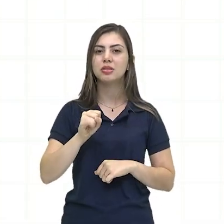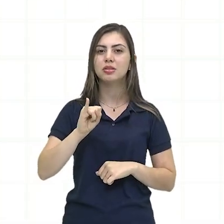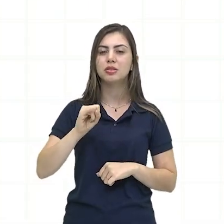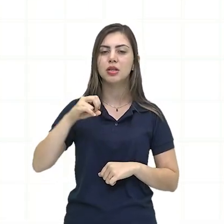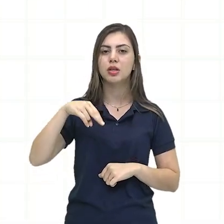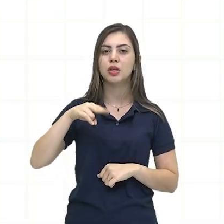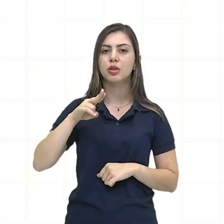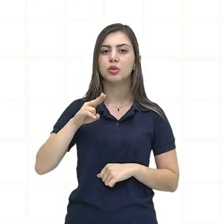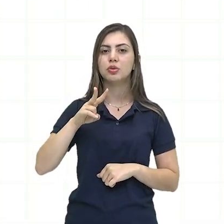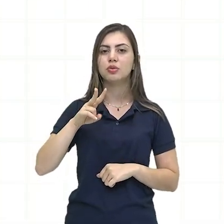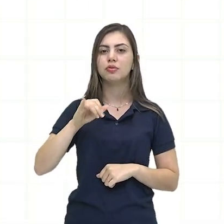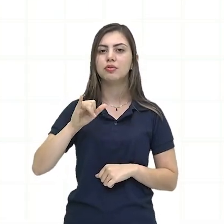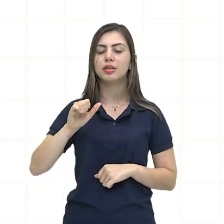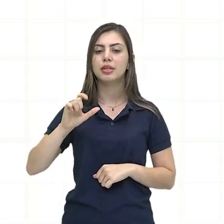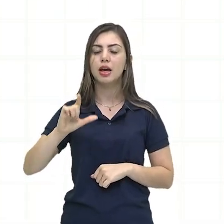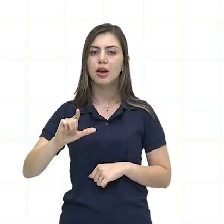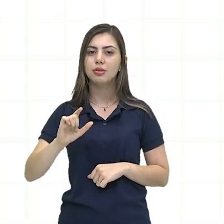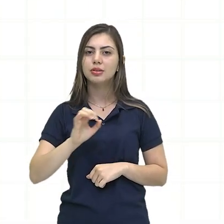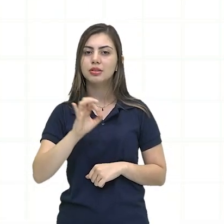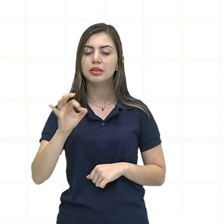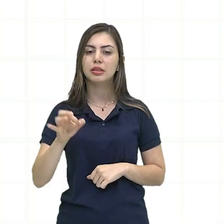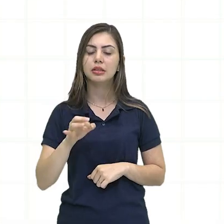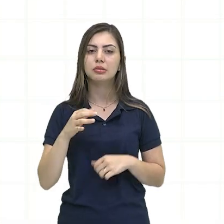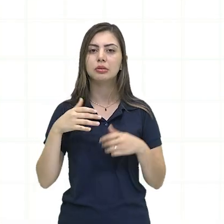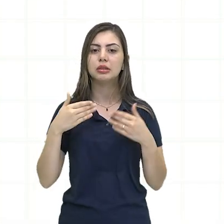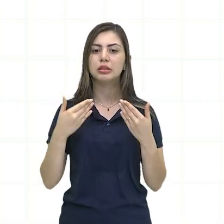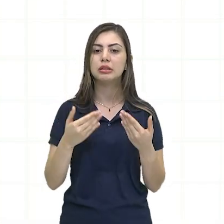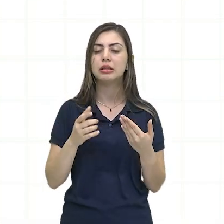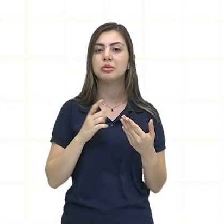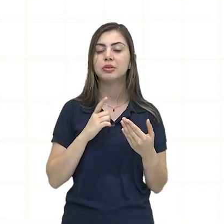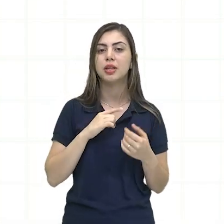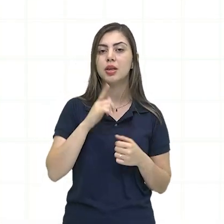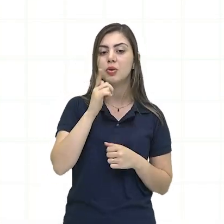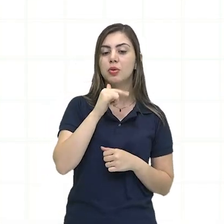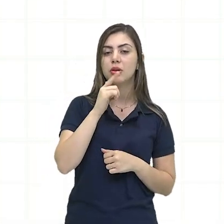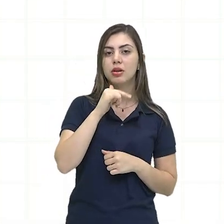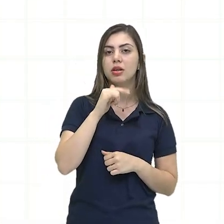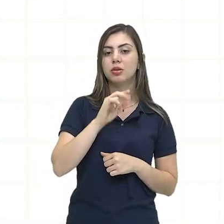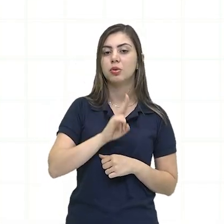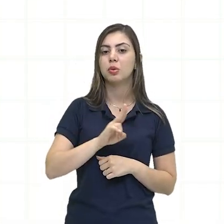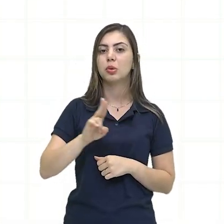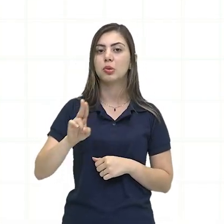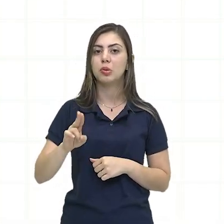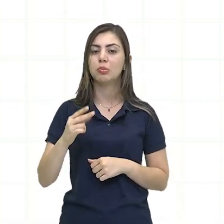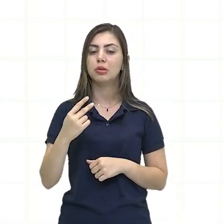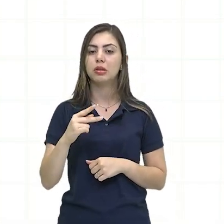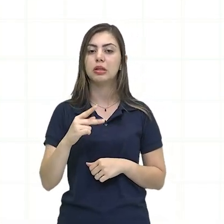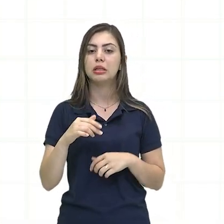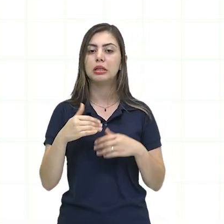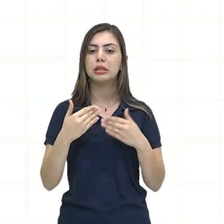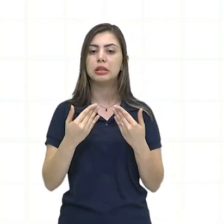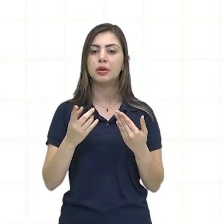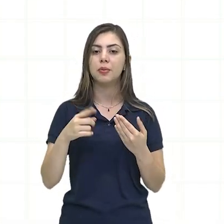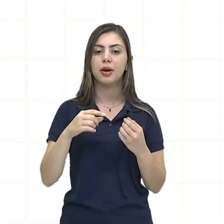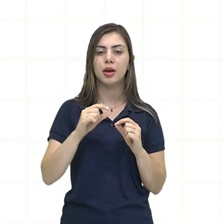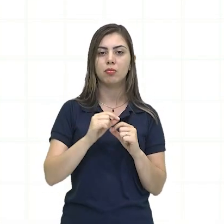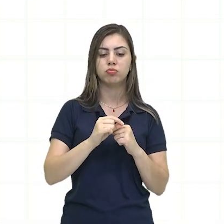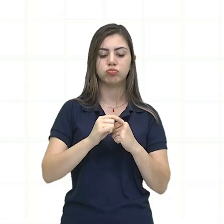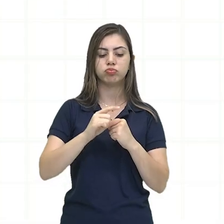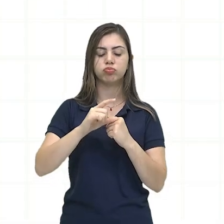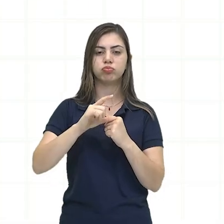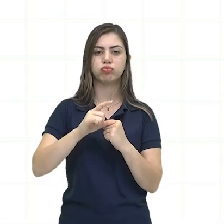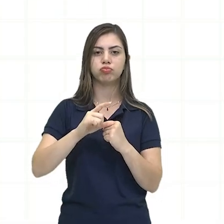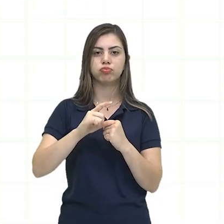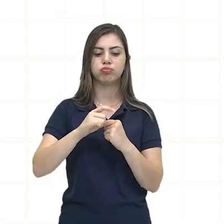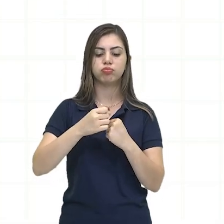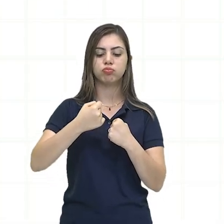uma região para guardar esse líquido sinovial, que são as bursas, certo?